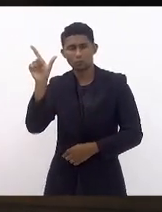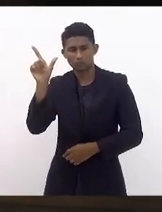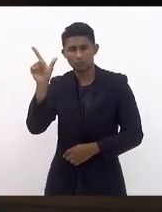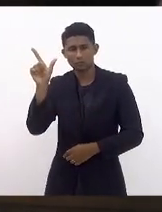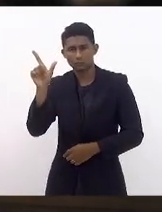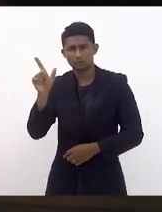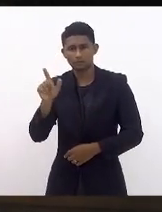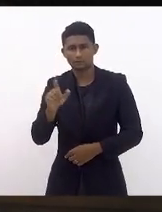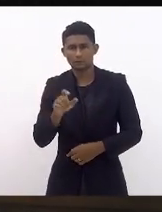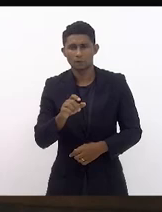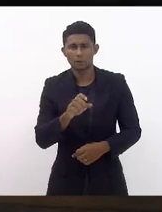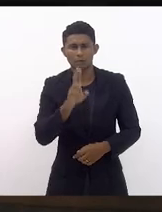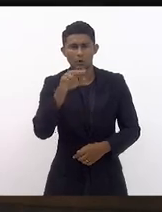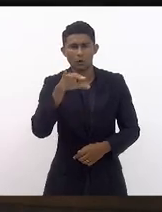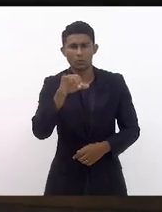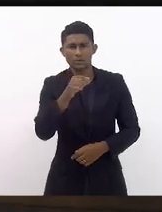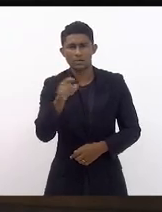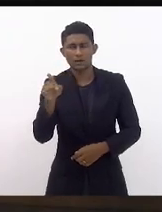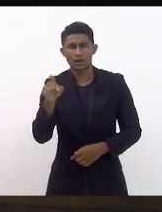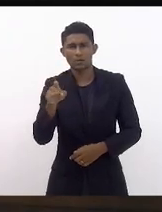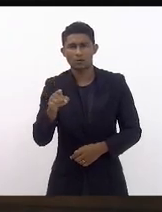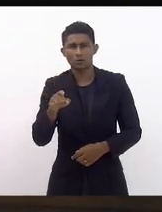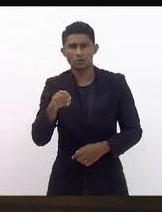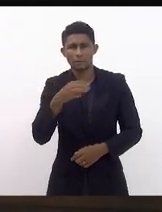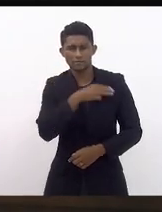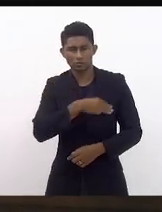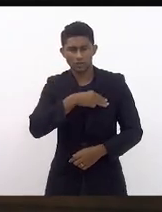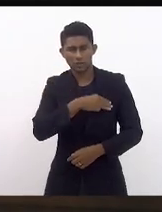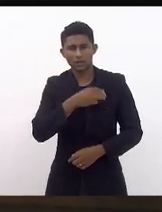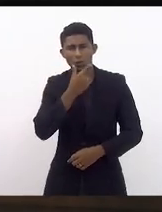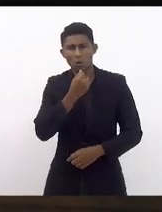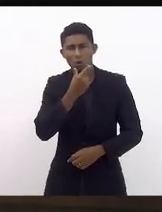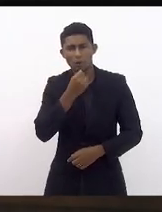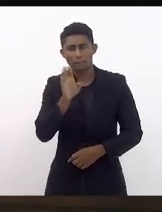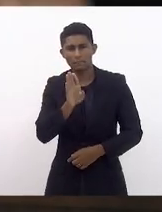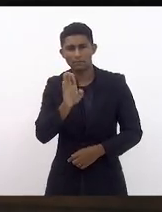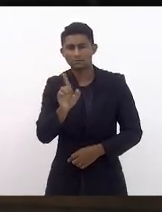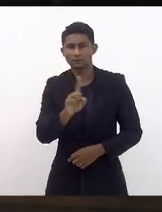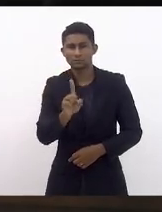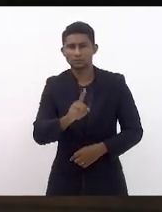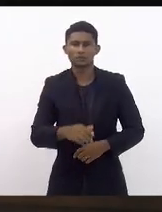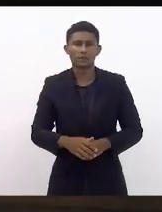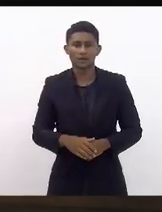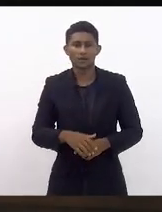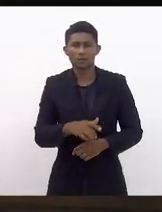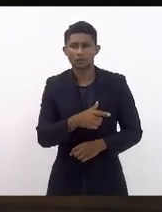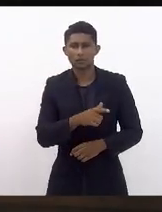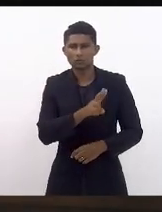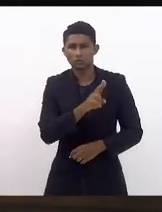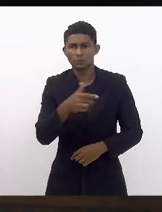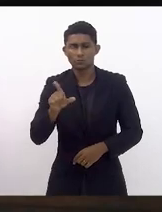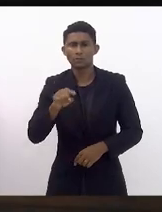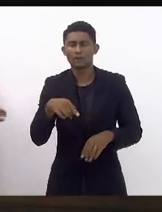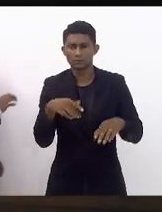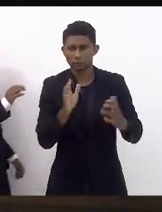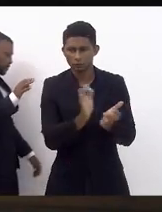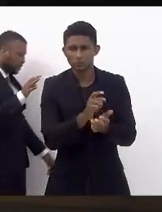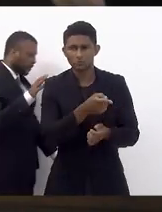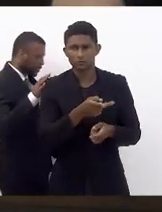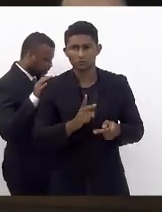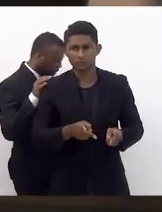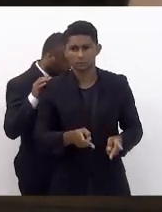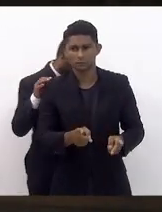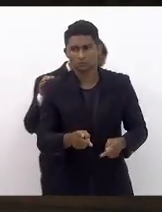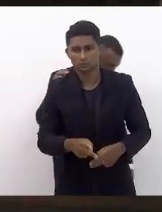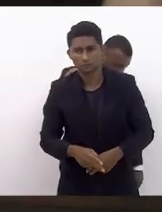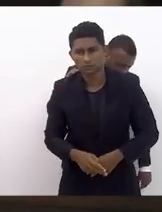a União Missionária de Homens Batistas Fluminense, eu nem me lembro o nome que era, mas é a mesma organização.